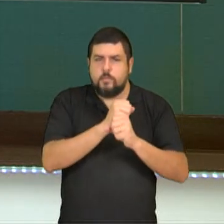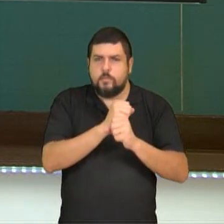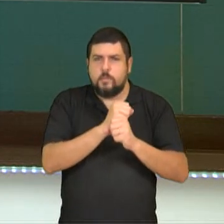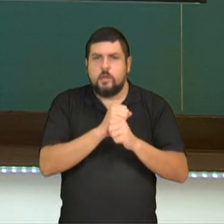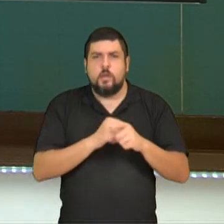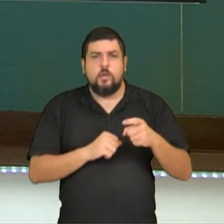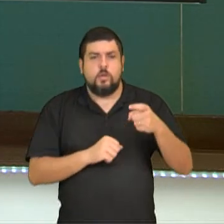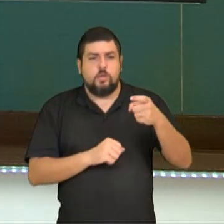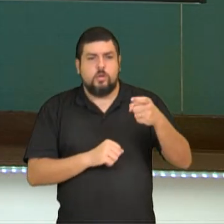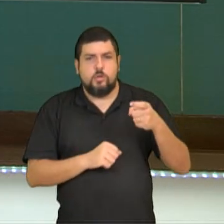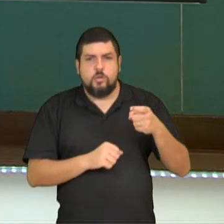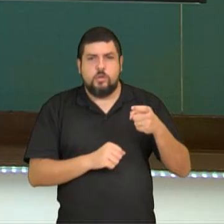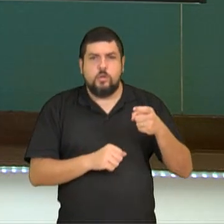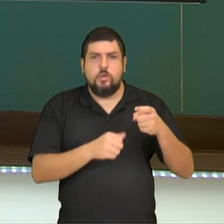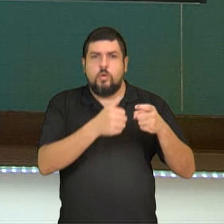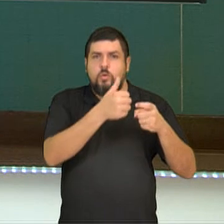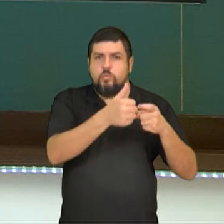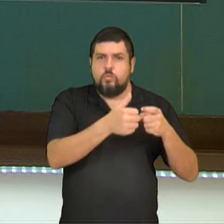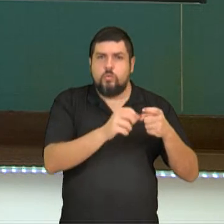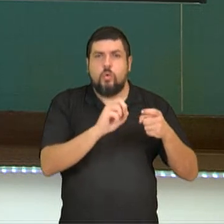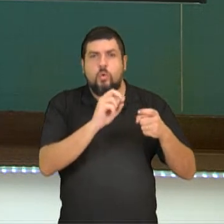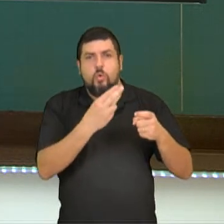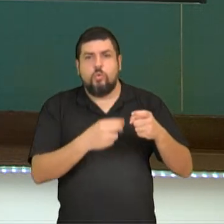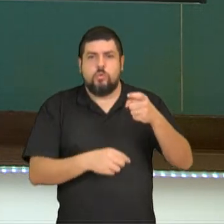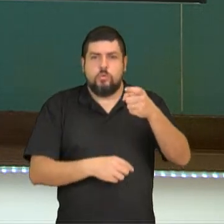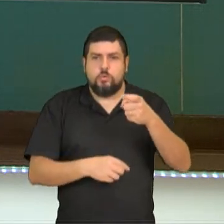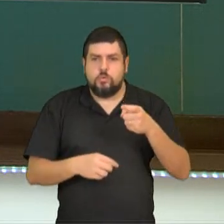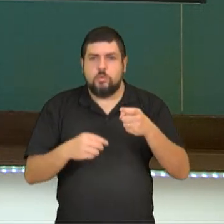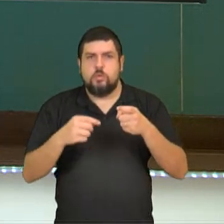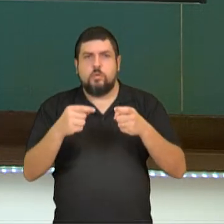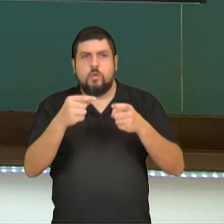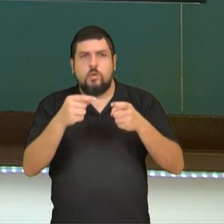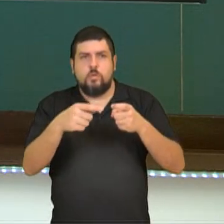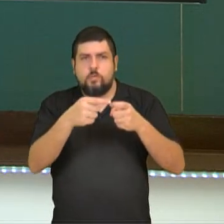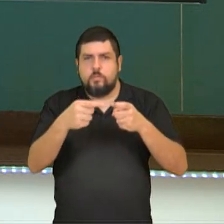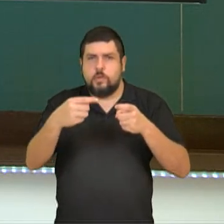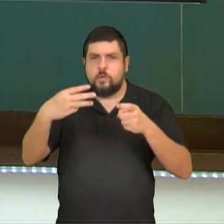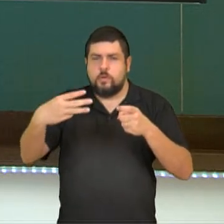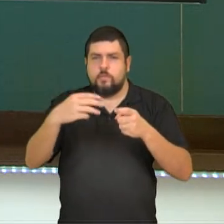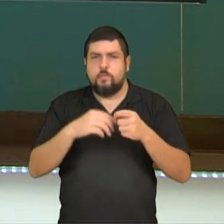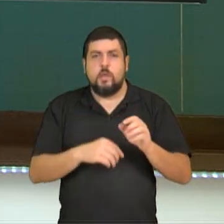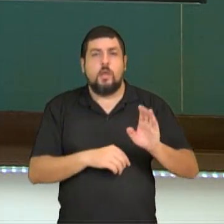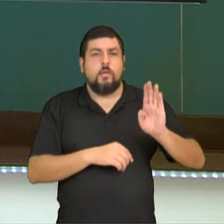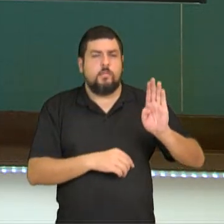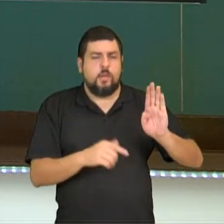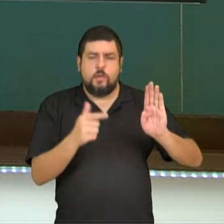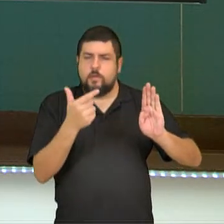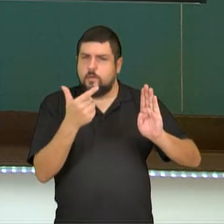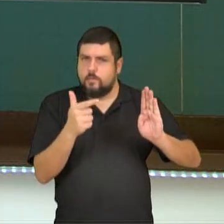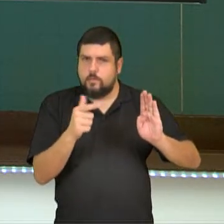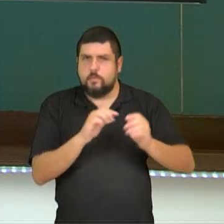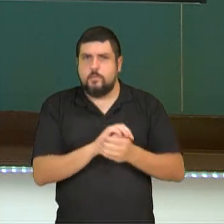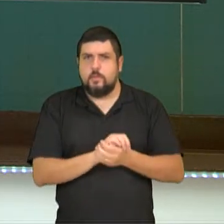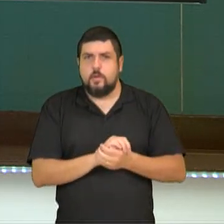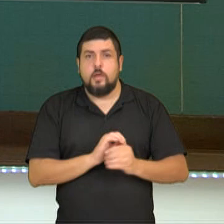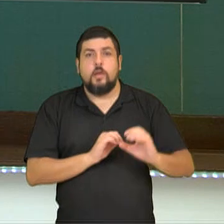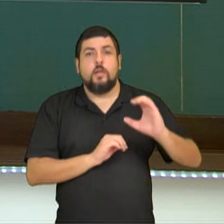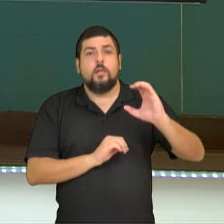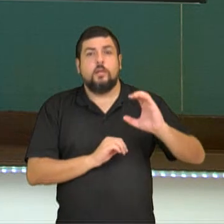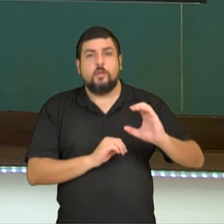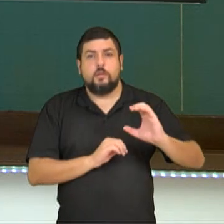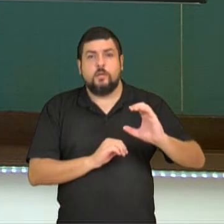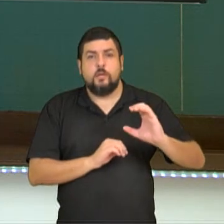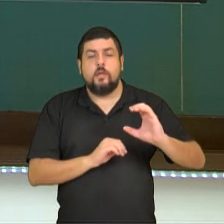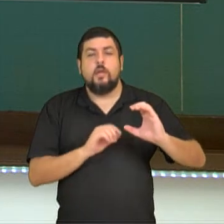x igual a 1 e x igual a menos 3. No B, não existem raízes nos reais. E no C, x igual a 2. As